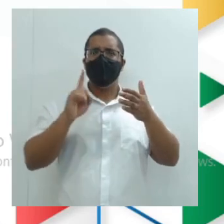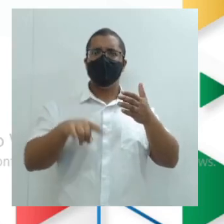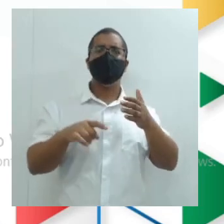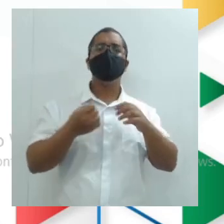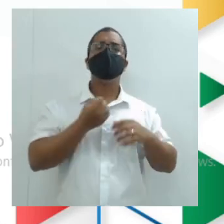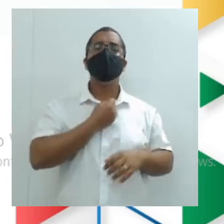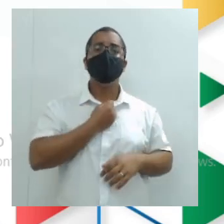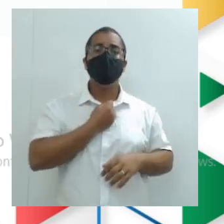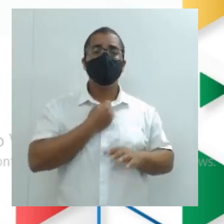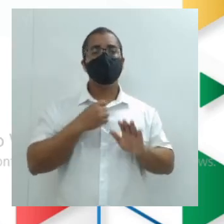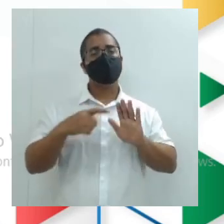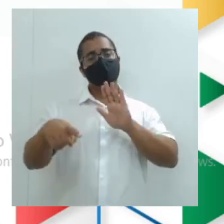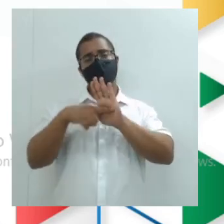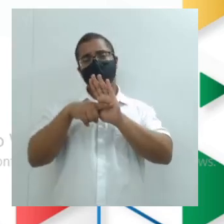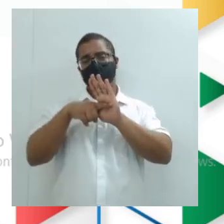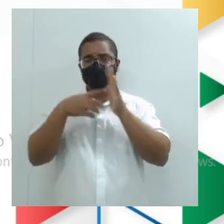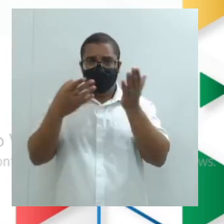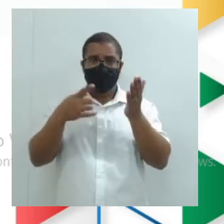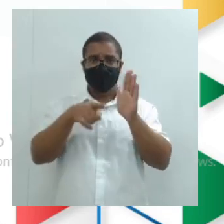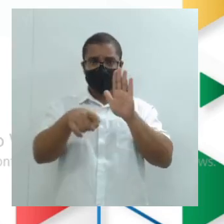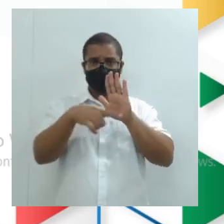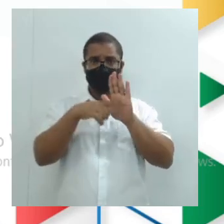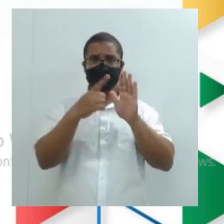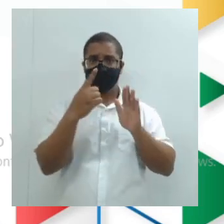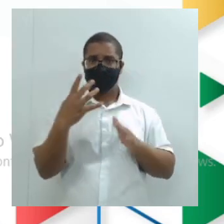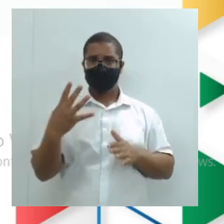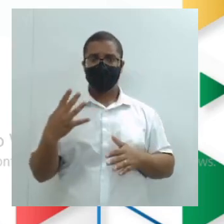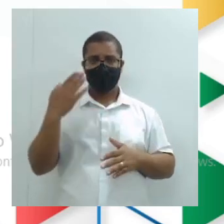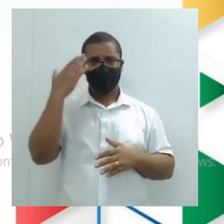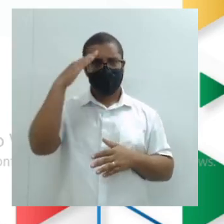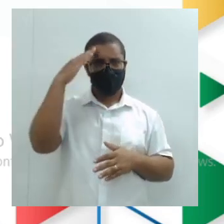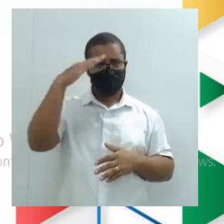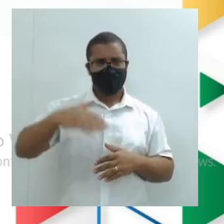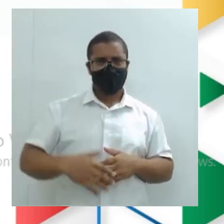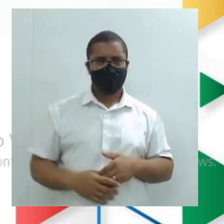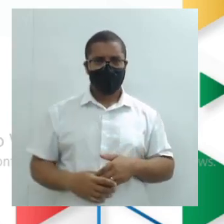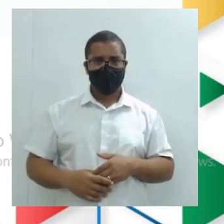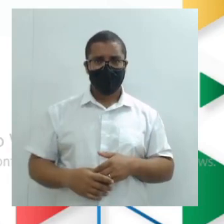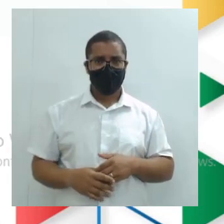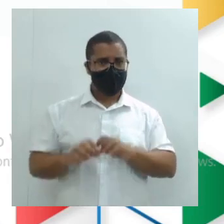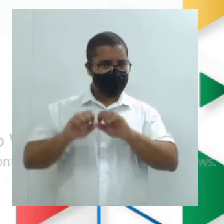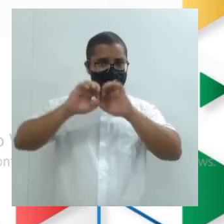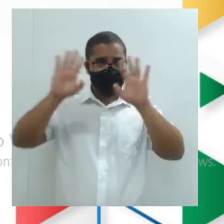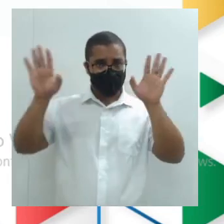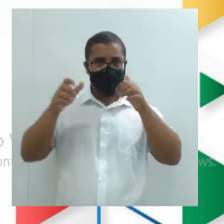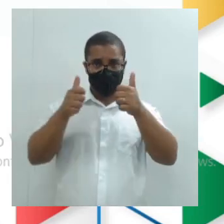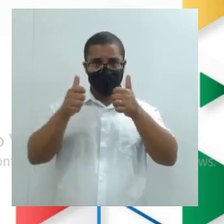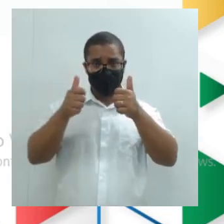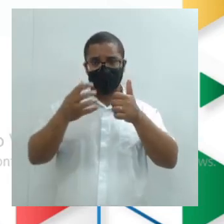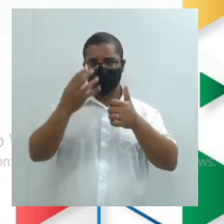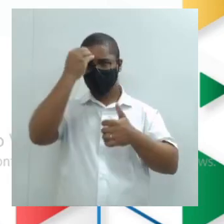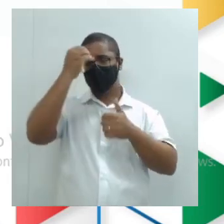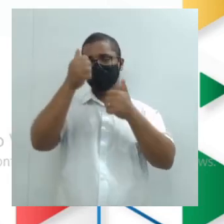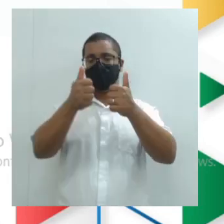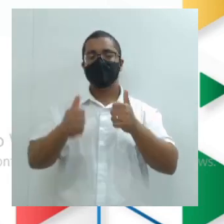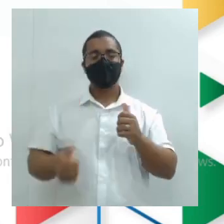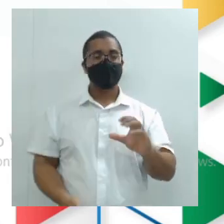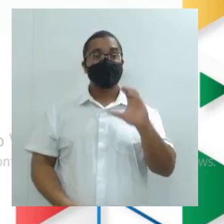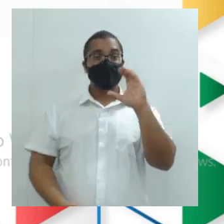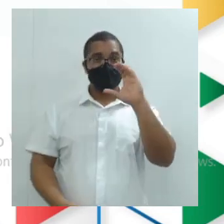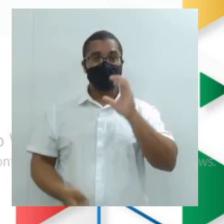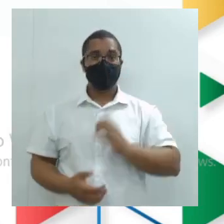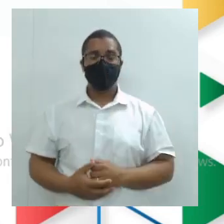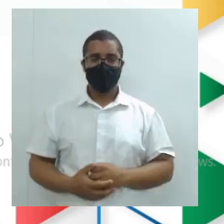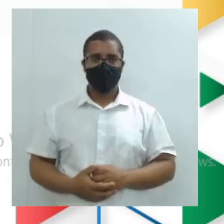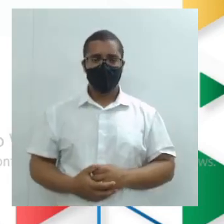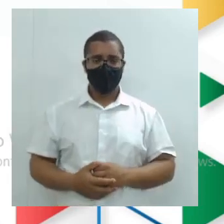é? Exatamente esse, menos 14. Deu para entender? Tá claro? Então vamos seguir aí para a letra C, ó.